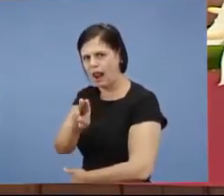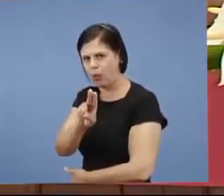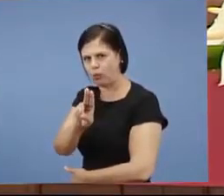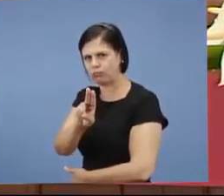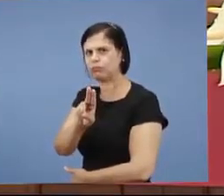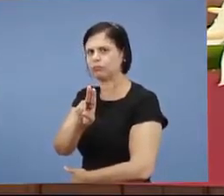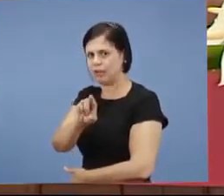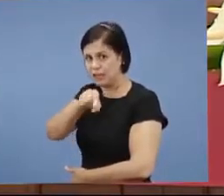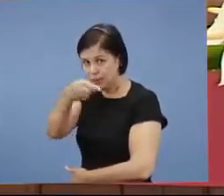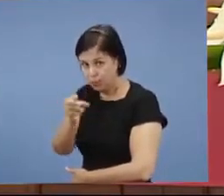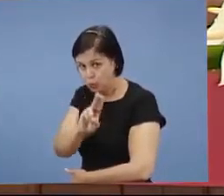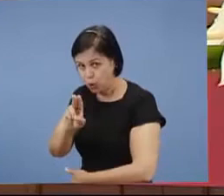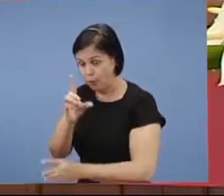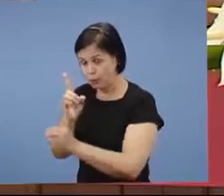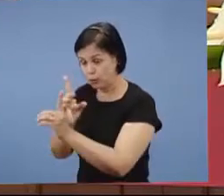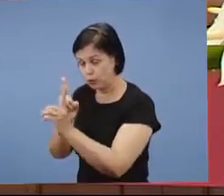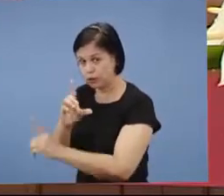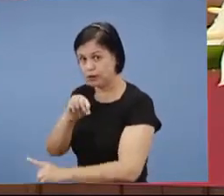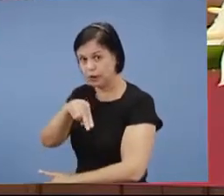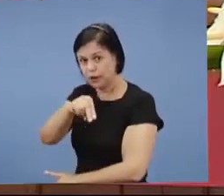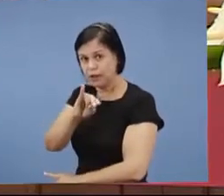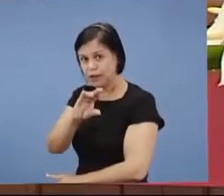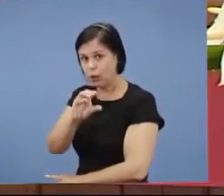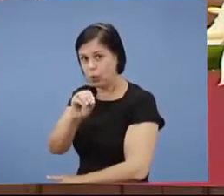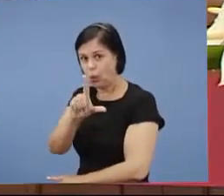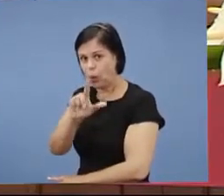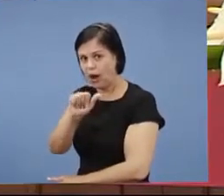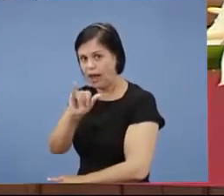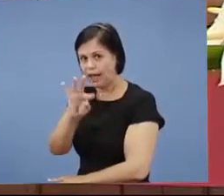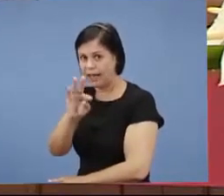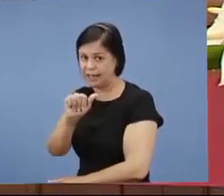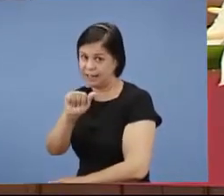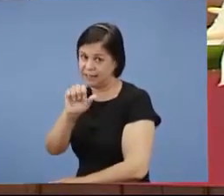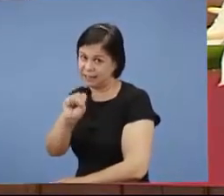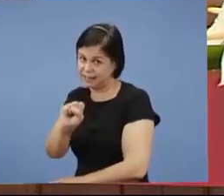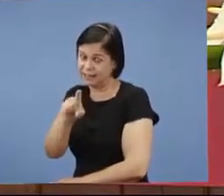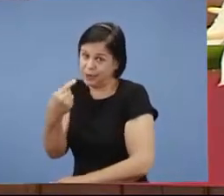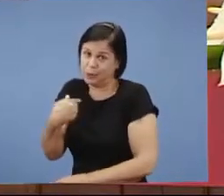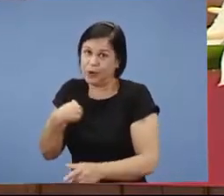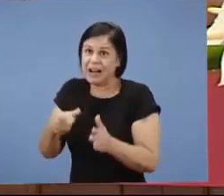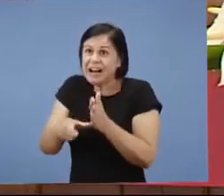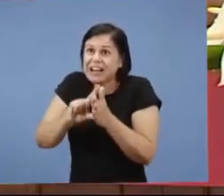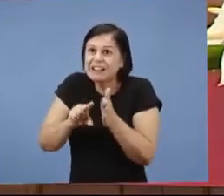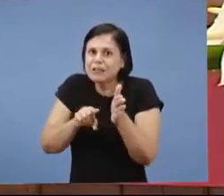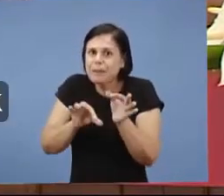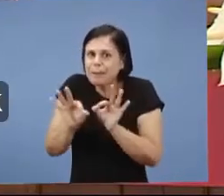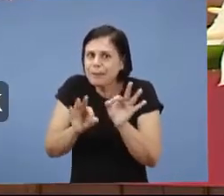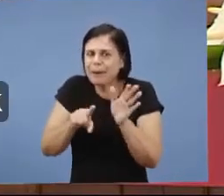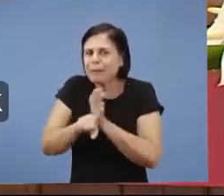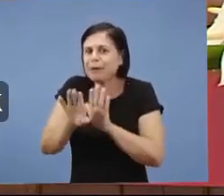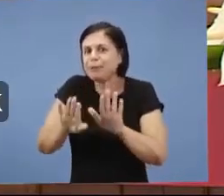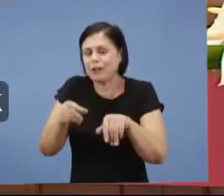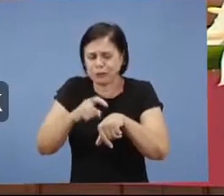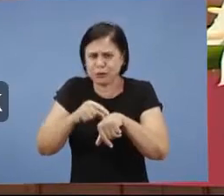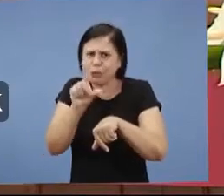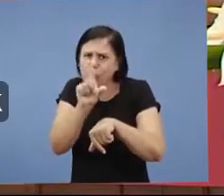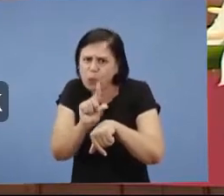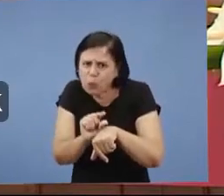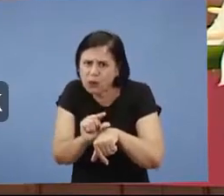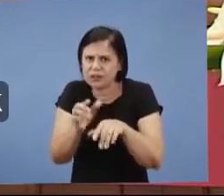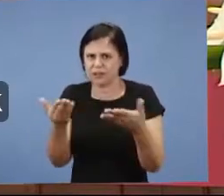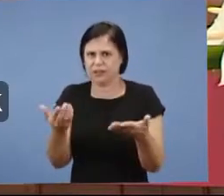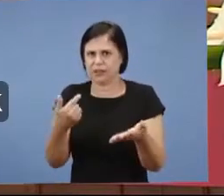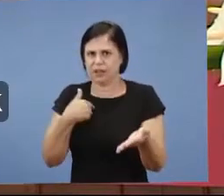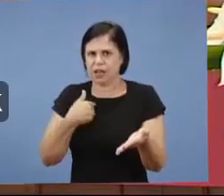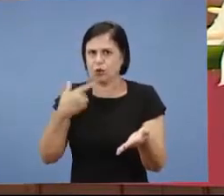passou a ser doutrina. Era uma pergunta que nós íamos fazer, mas o tempo está exíguo. Mas vejam só, e a pergunta